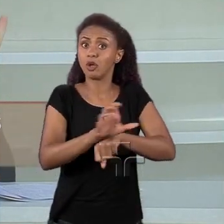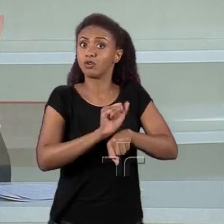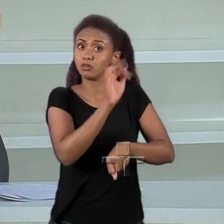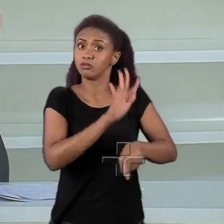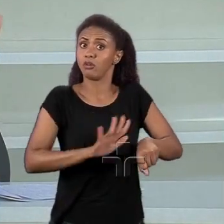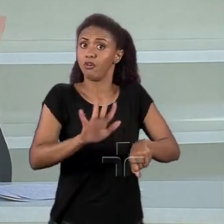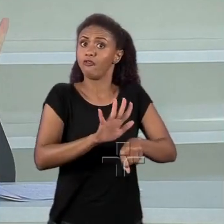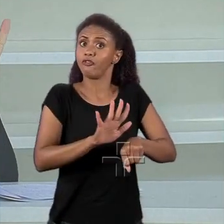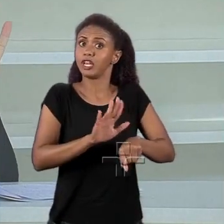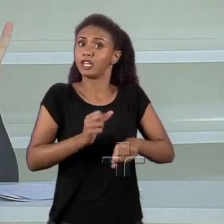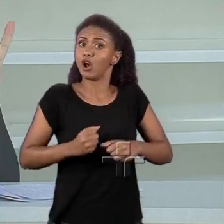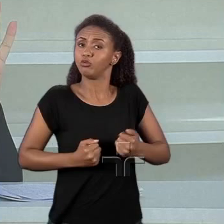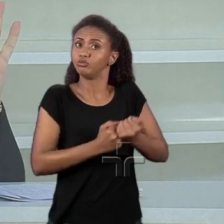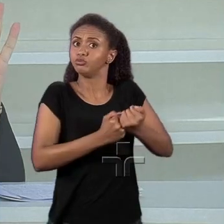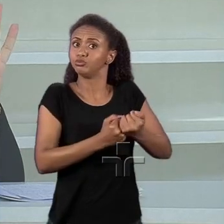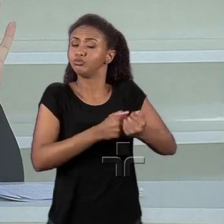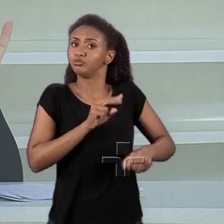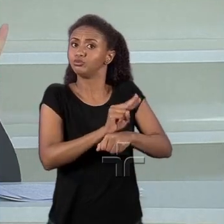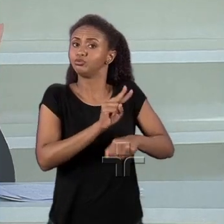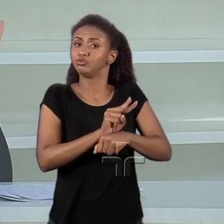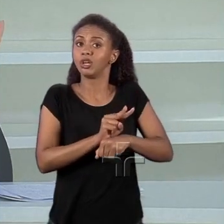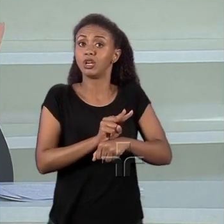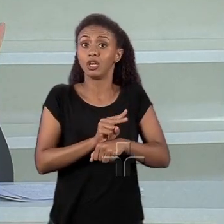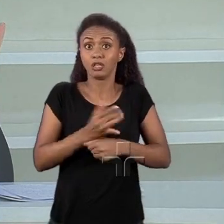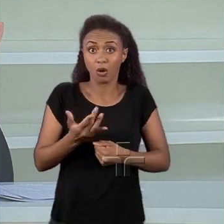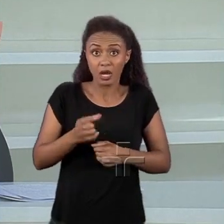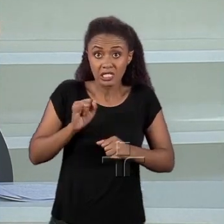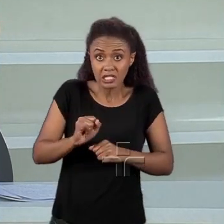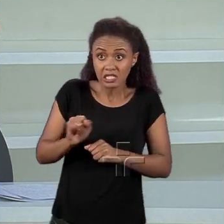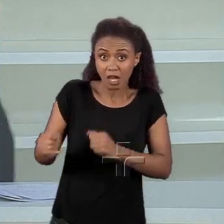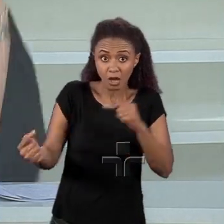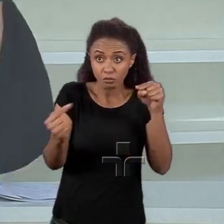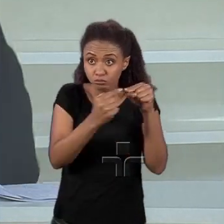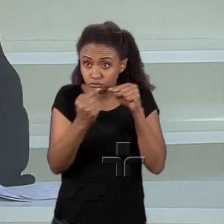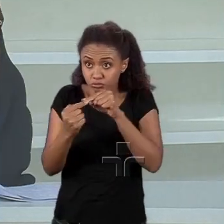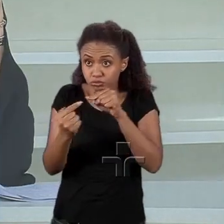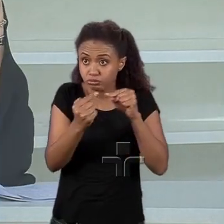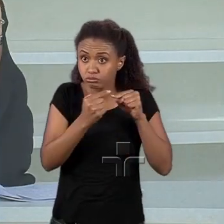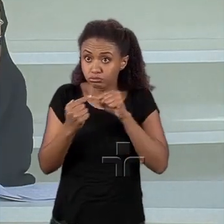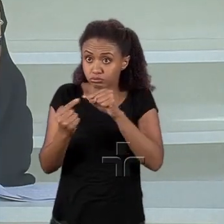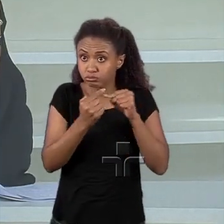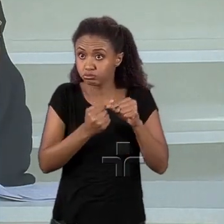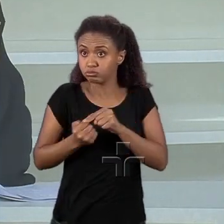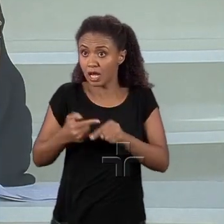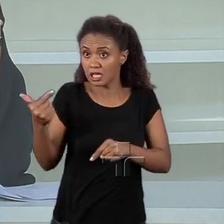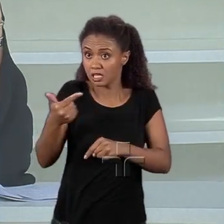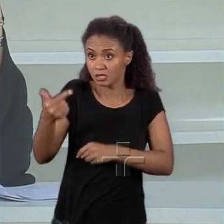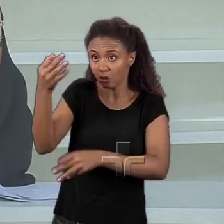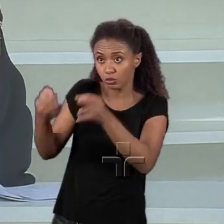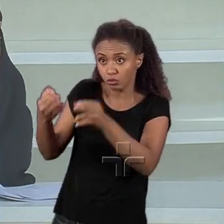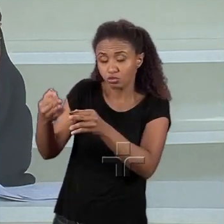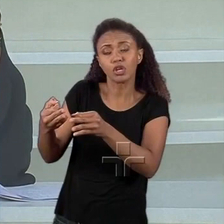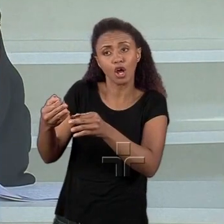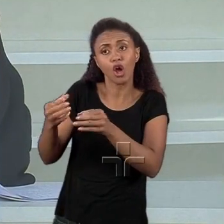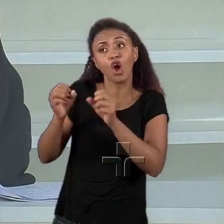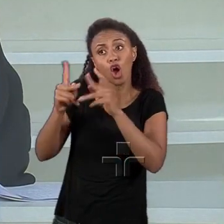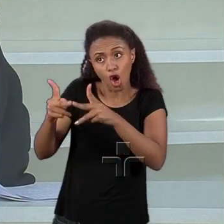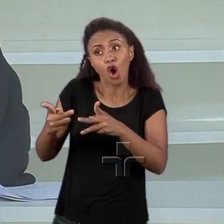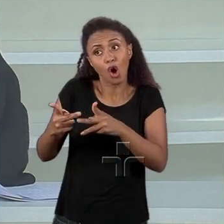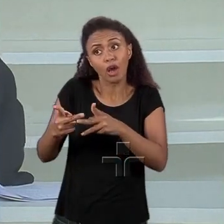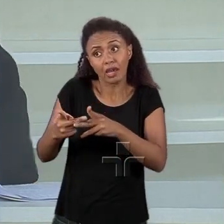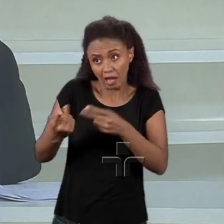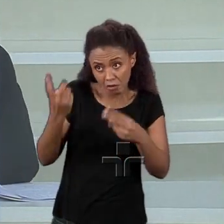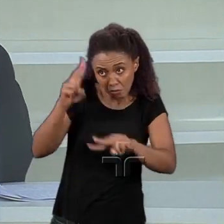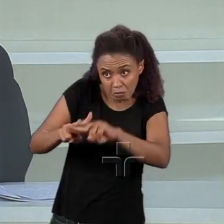se houver uma unanimidade que a prisão deve ser feita em segunda instância, então vamos mudar a Constituição? Eu até topo, votaria a